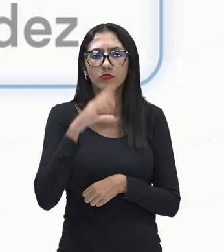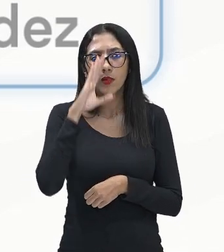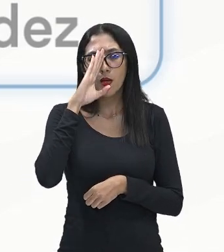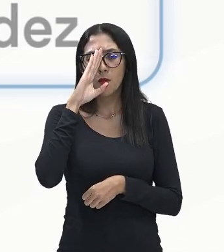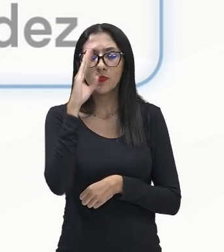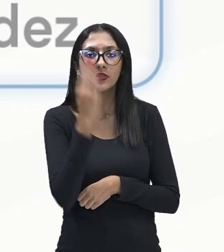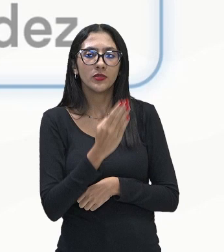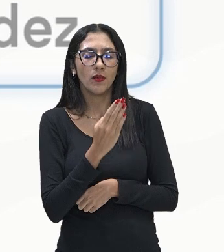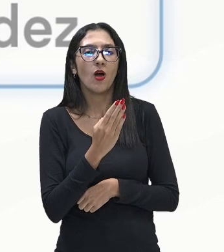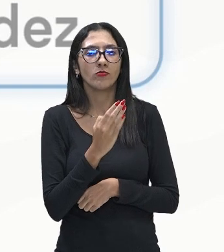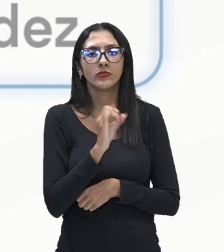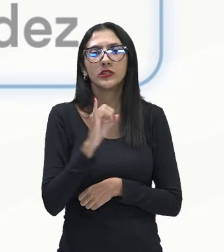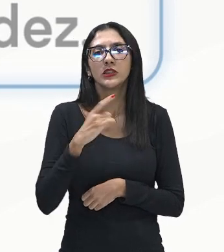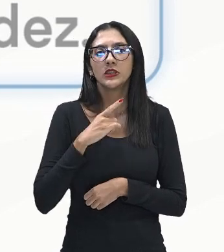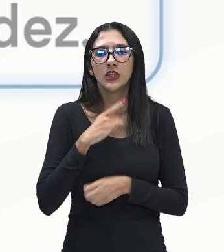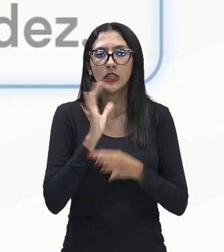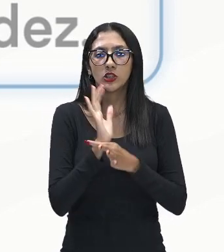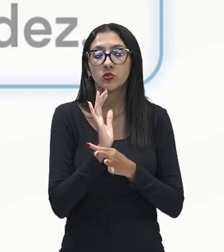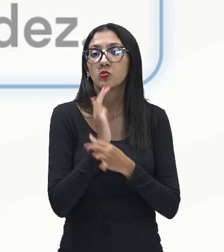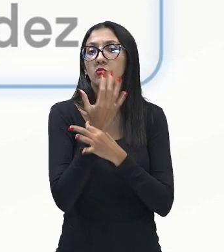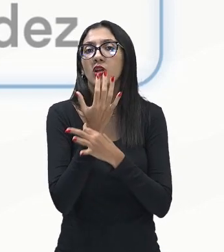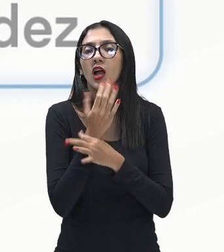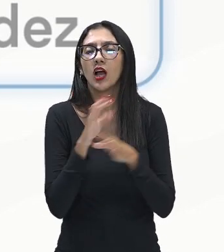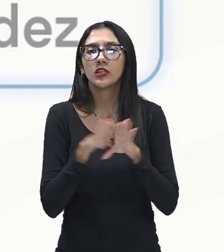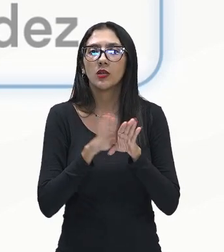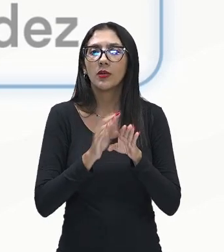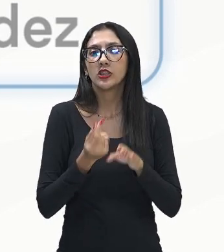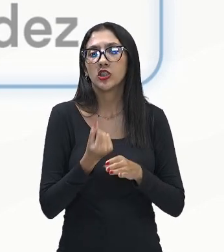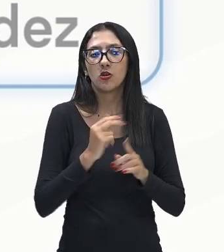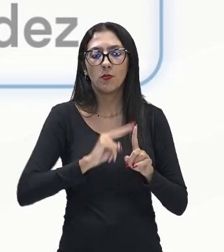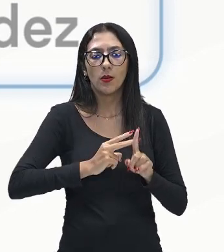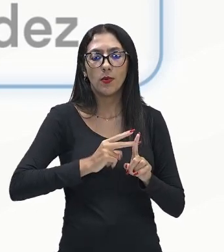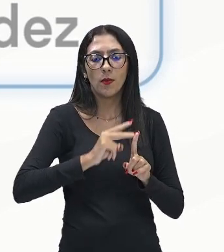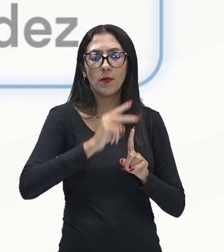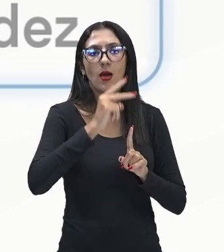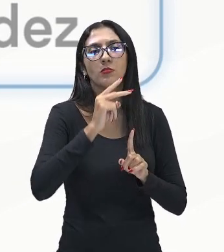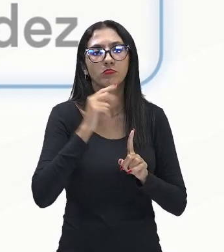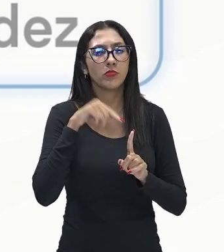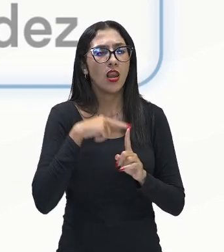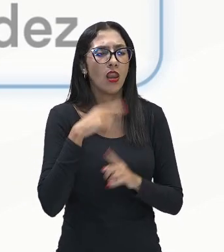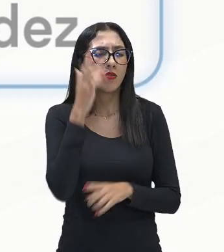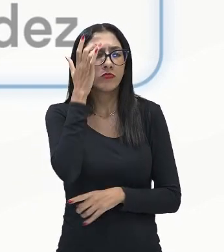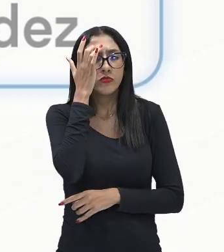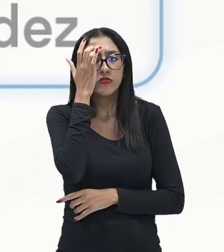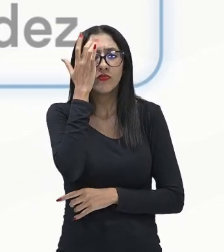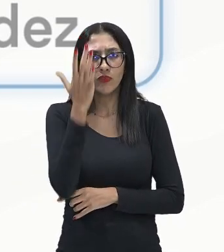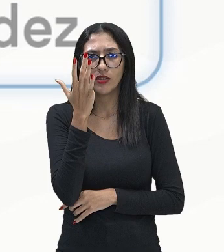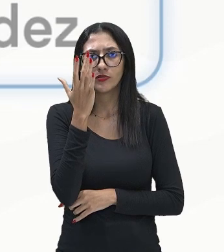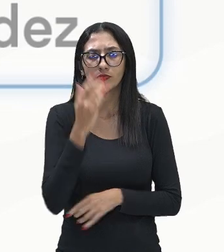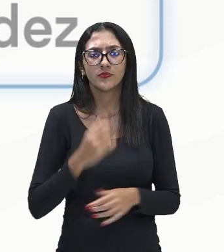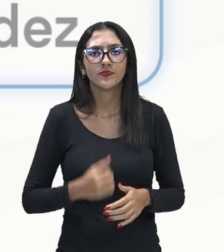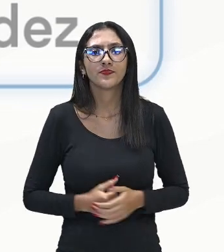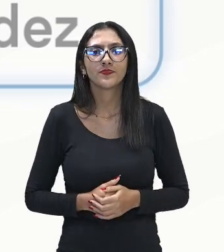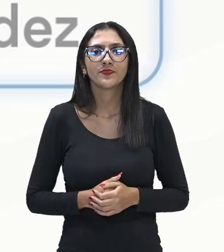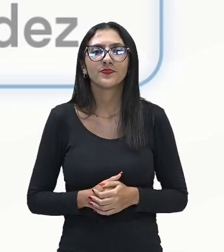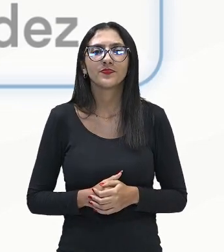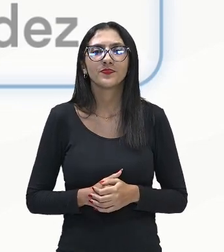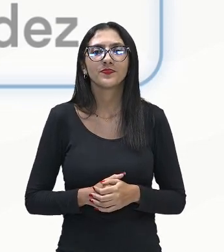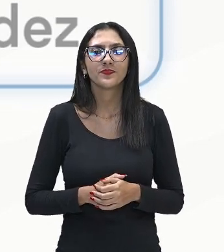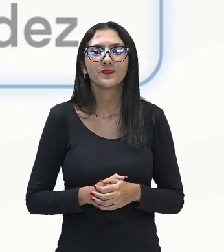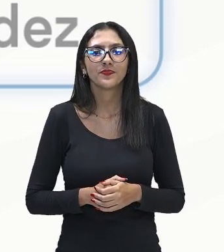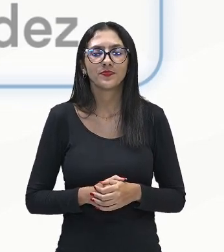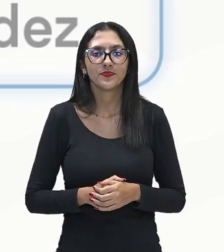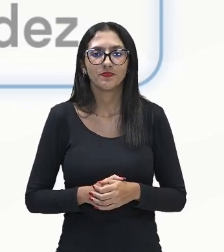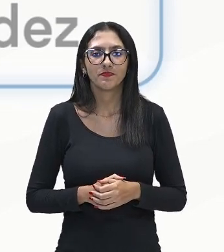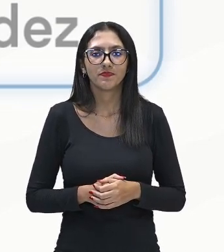investidores que buscam segurança e liquidez. É bem fácil, é bem acessível investir aí no Tesouro Direto. Olha aí, muito